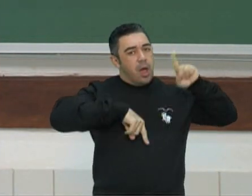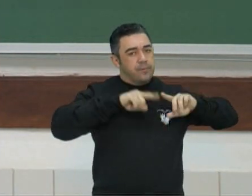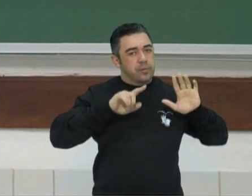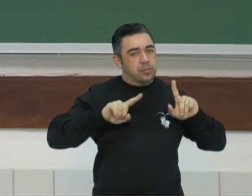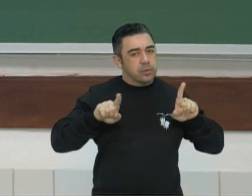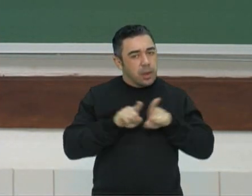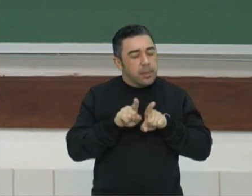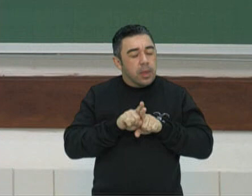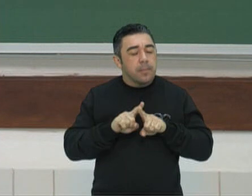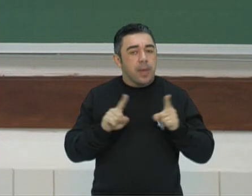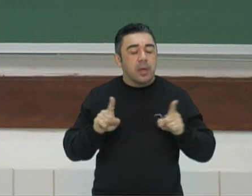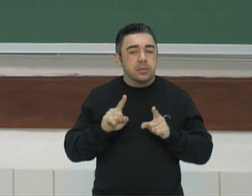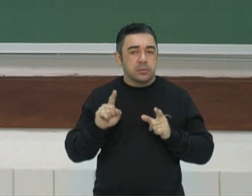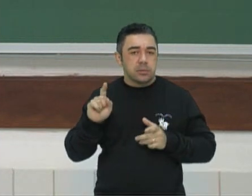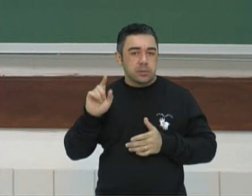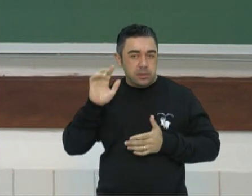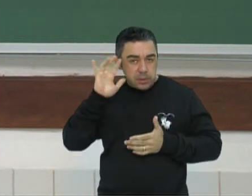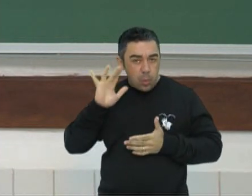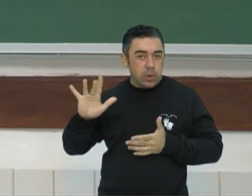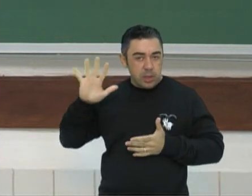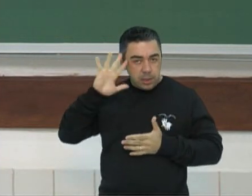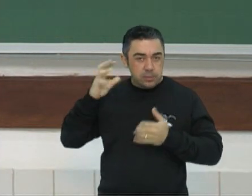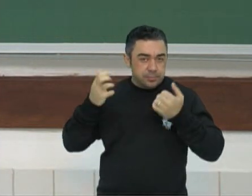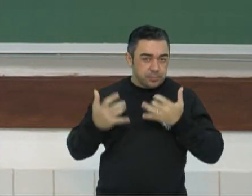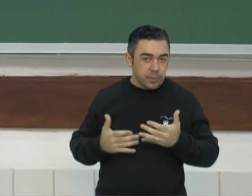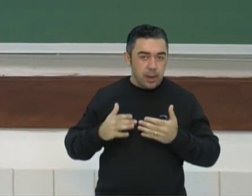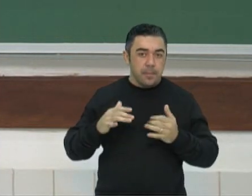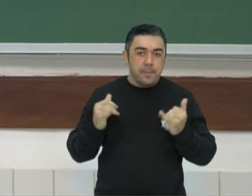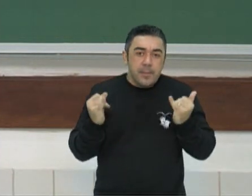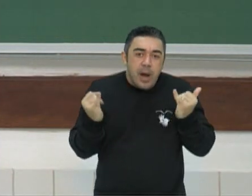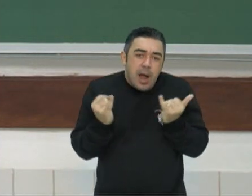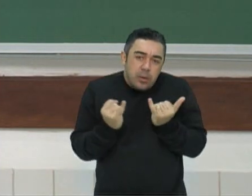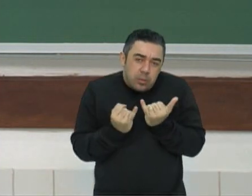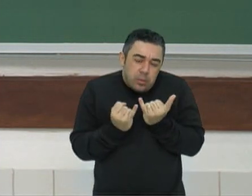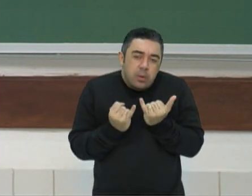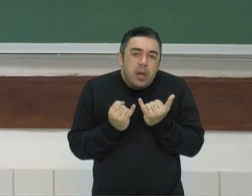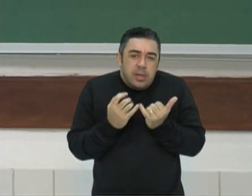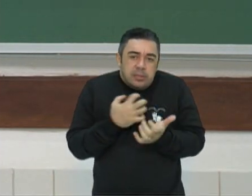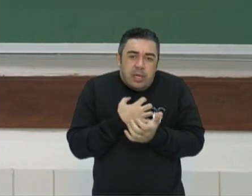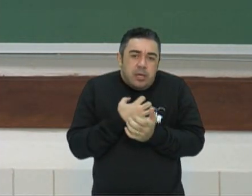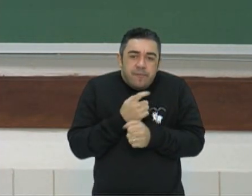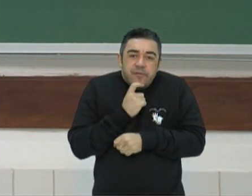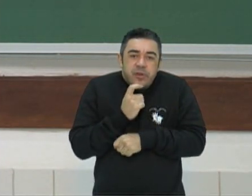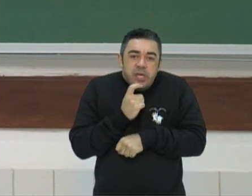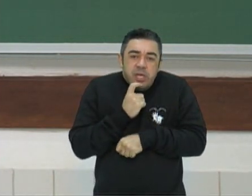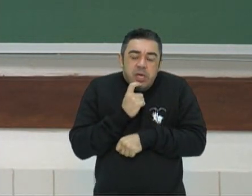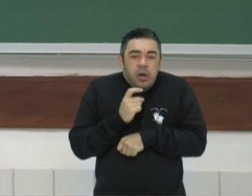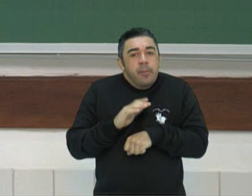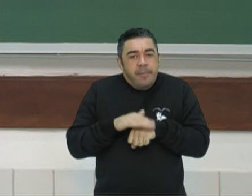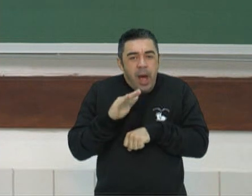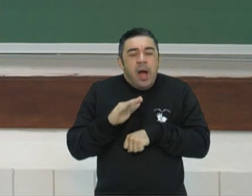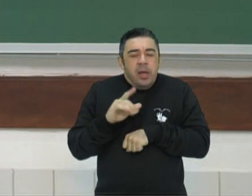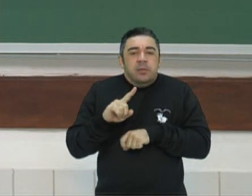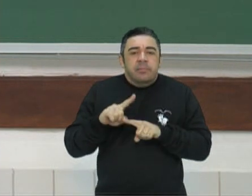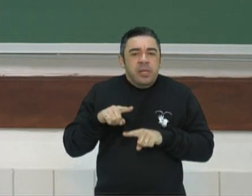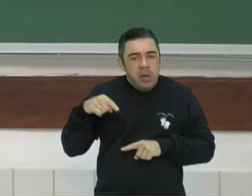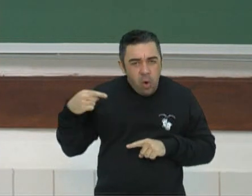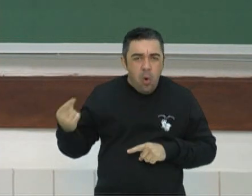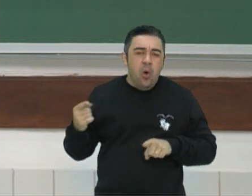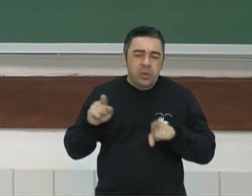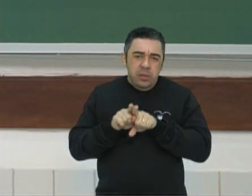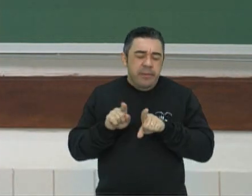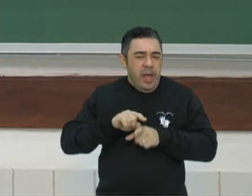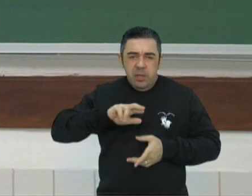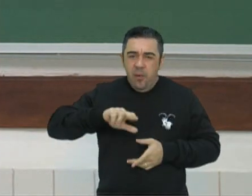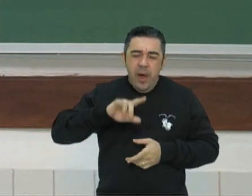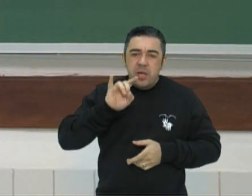questões envolvendo, mas teoricamente... quanto mais magrinha a pessoa, teoricamente mais ela sente frio, mas também envolve outras questões que daí também não